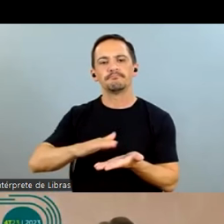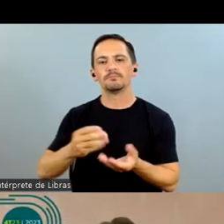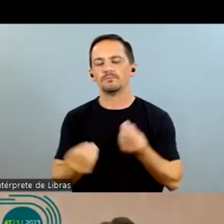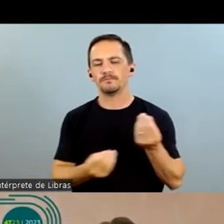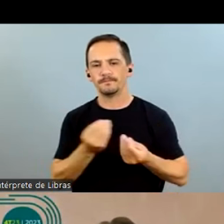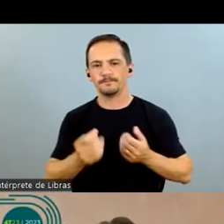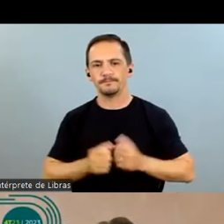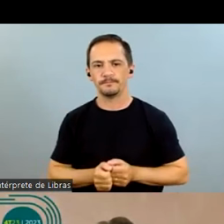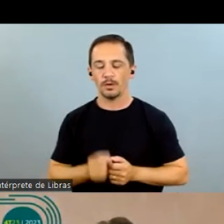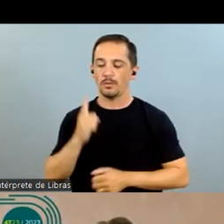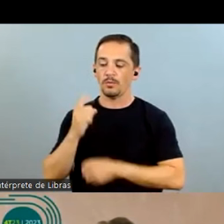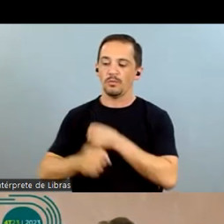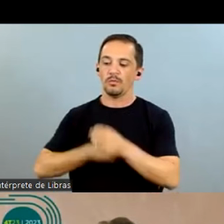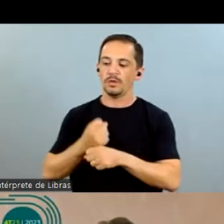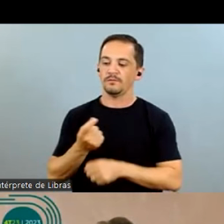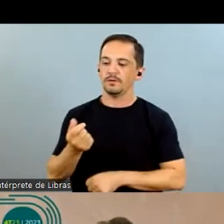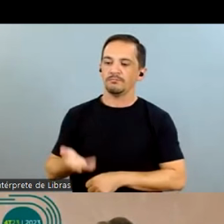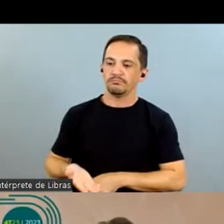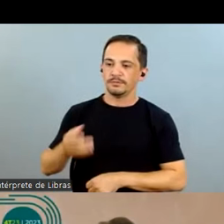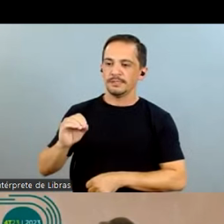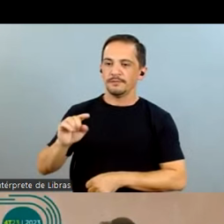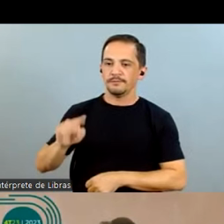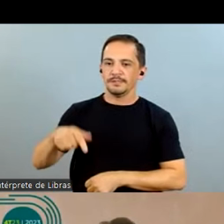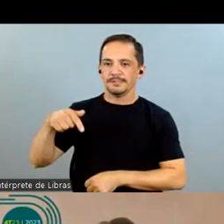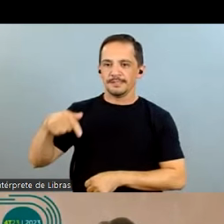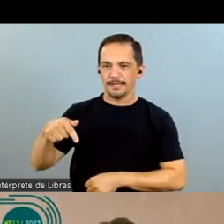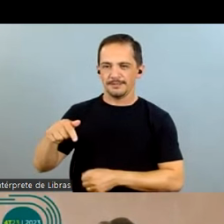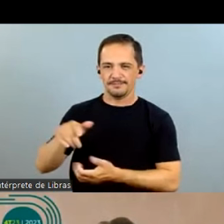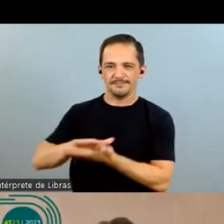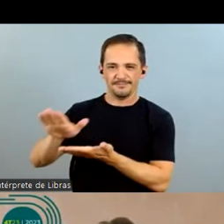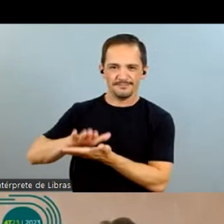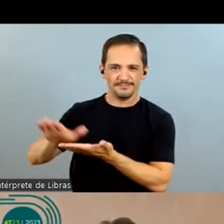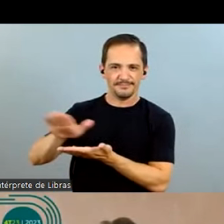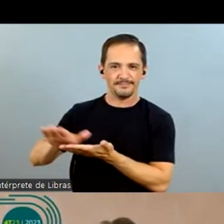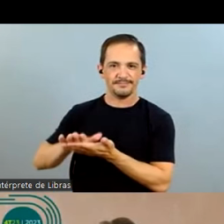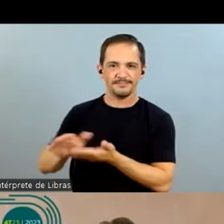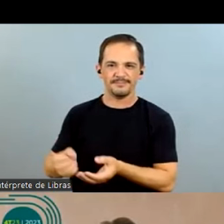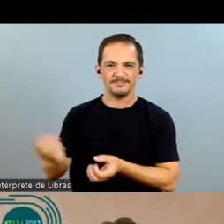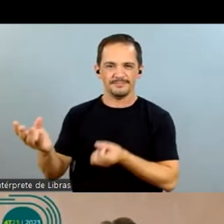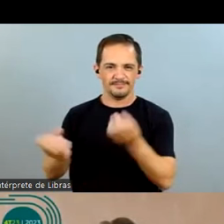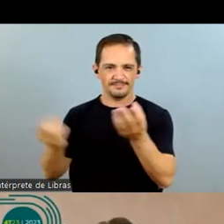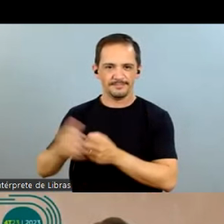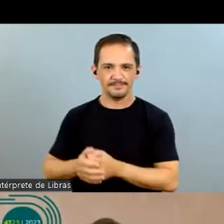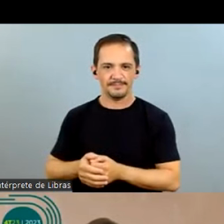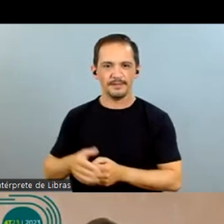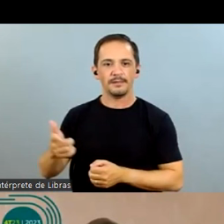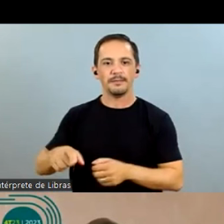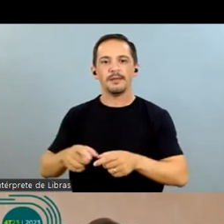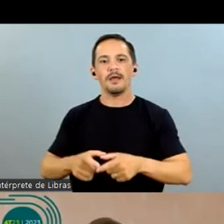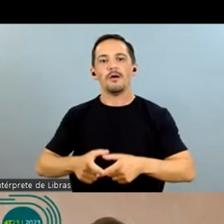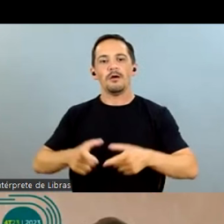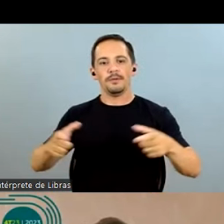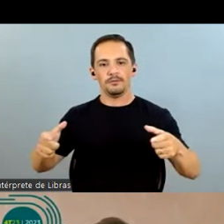no ano um aumento de 0.7 na expedição nós crescemos um 3.2 em met Quad 1,52 e nós